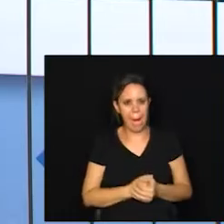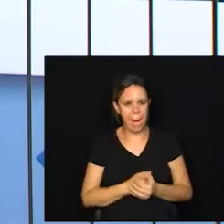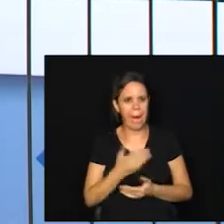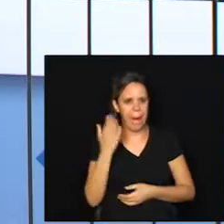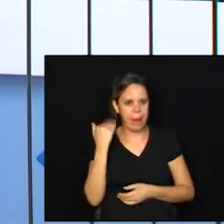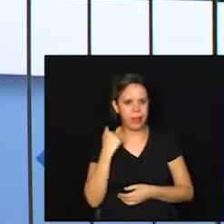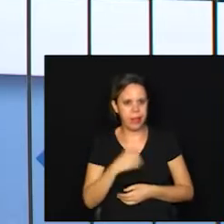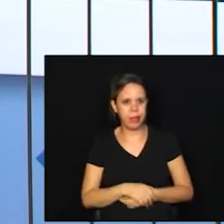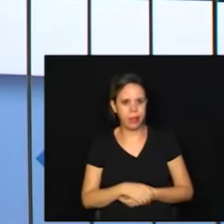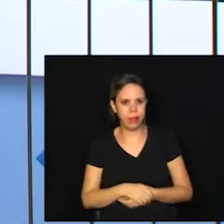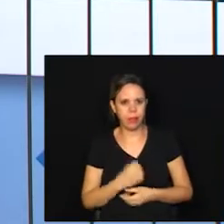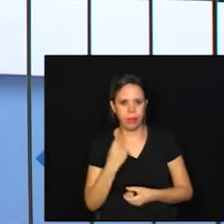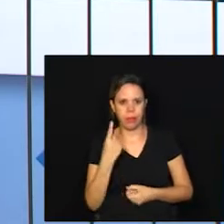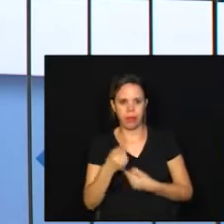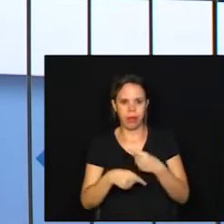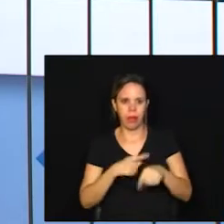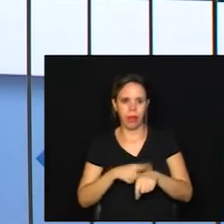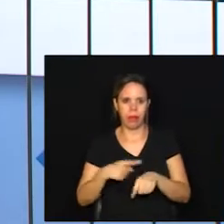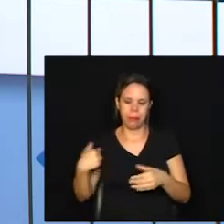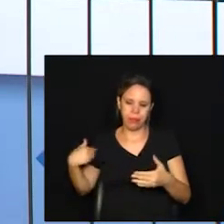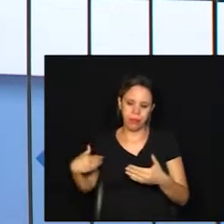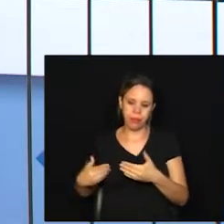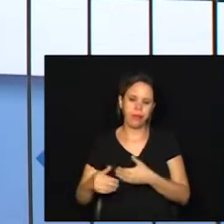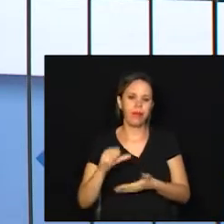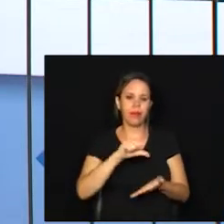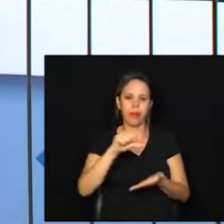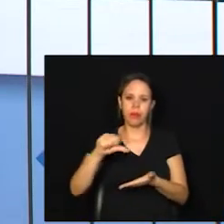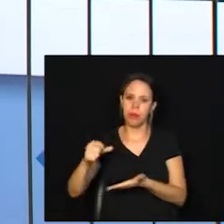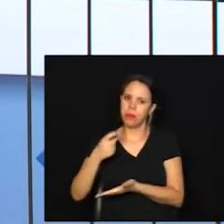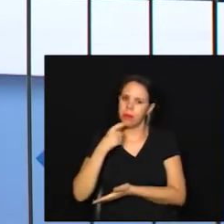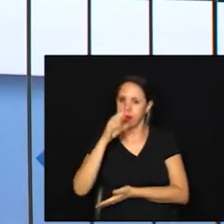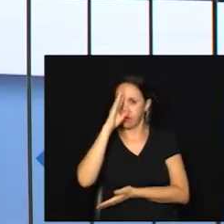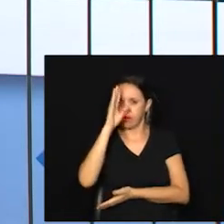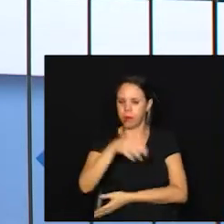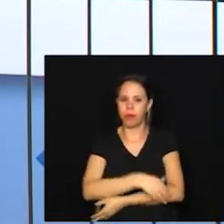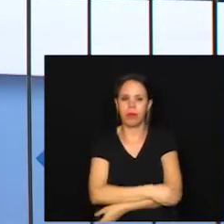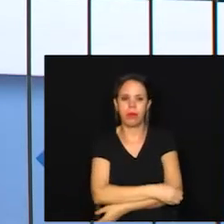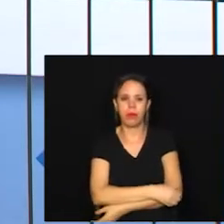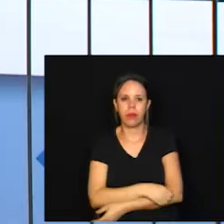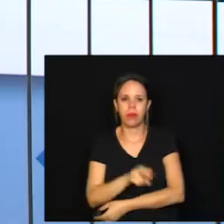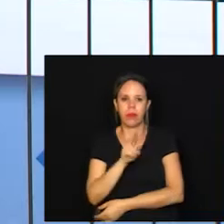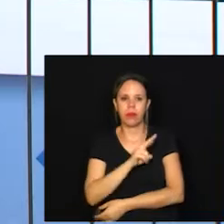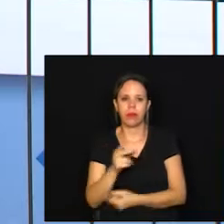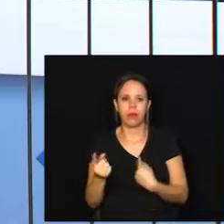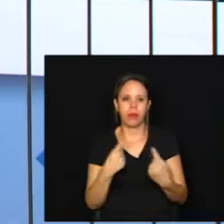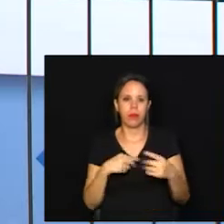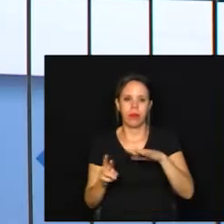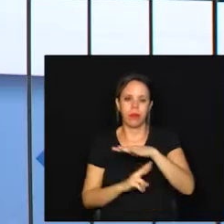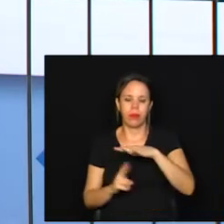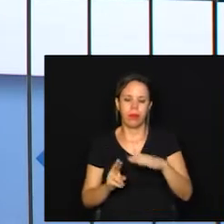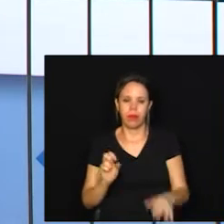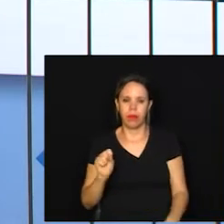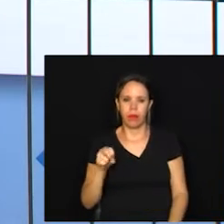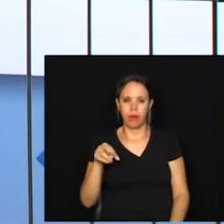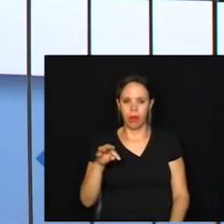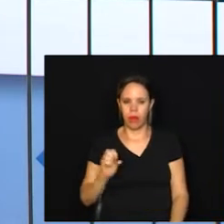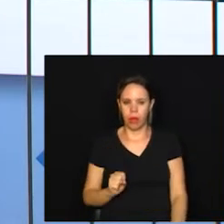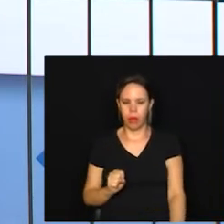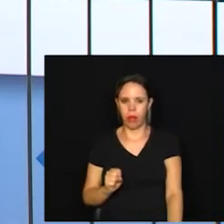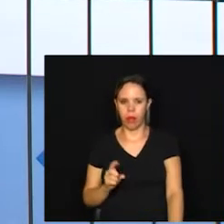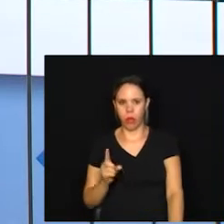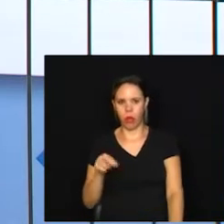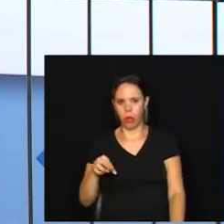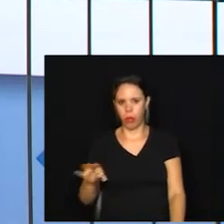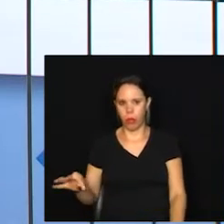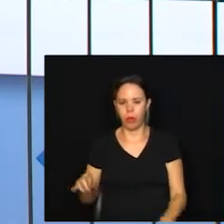sabe que, há algum tempo, a região de Campinas e, principalmente, quem usa a rodovia Santos Dumont aguarda por